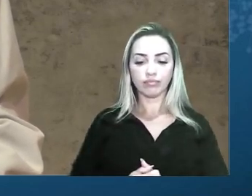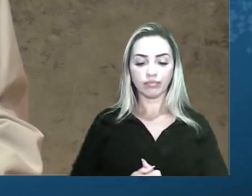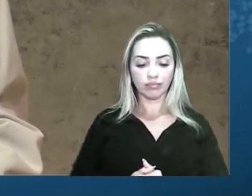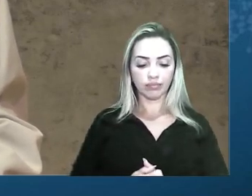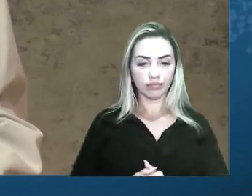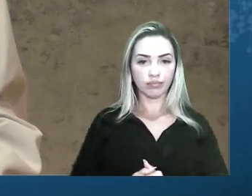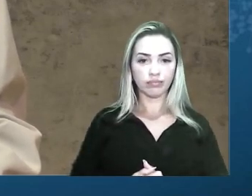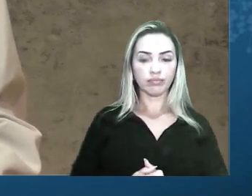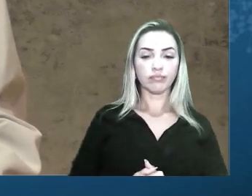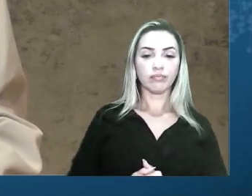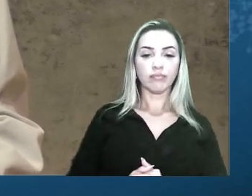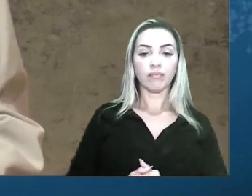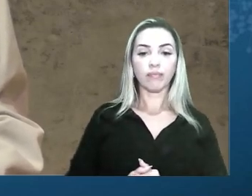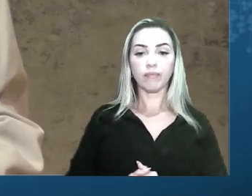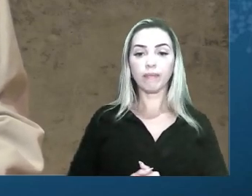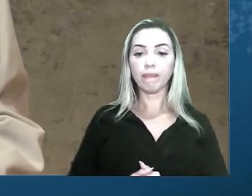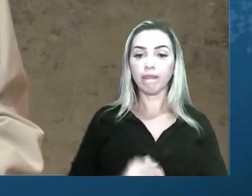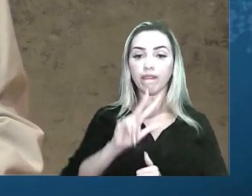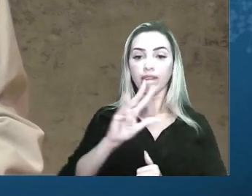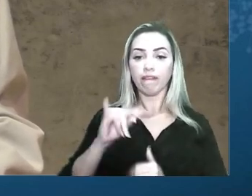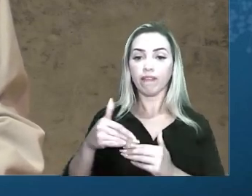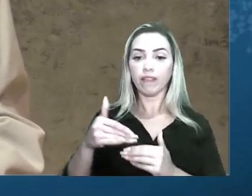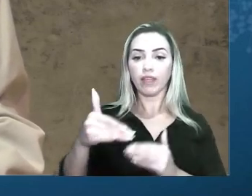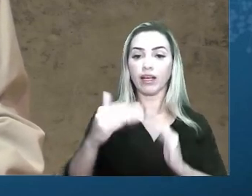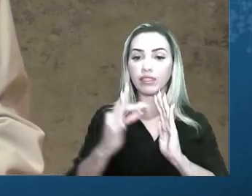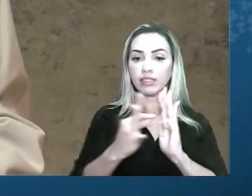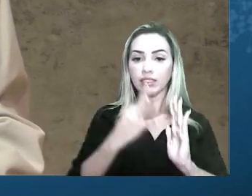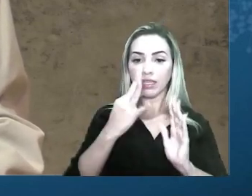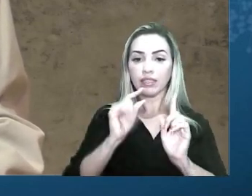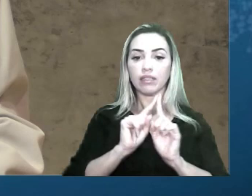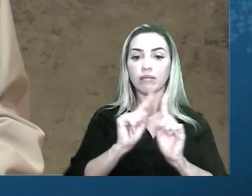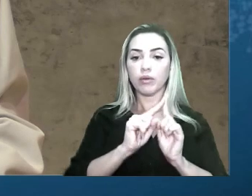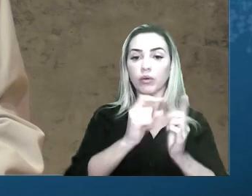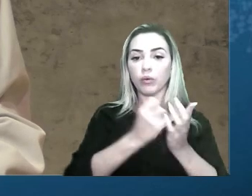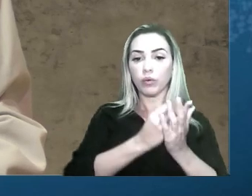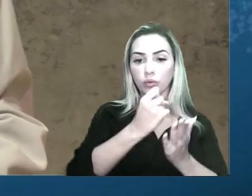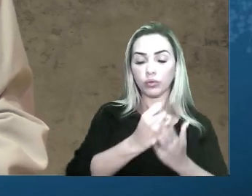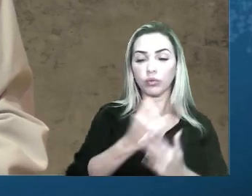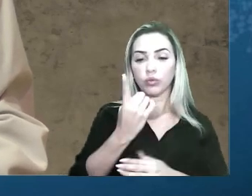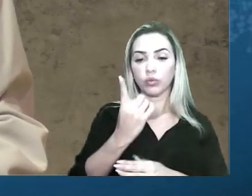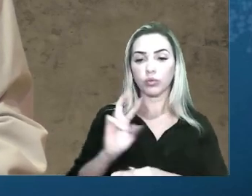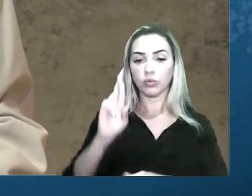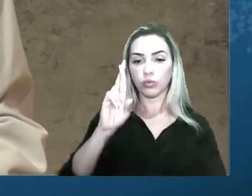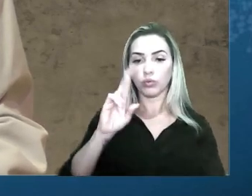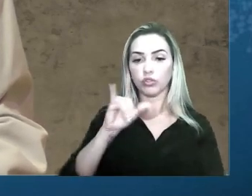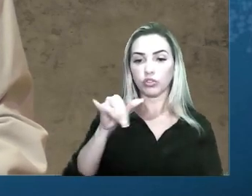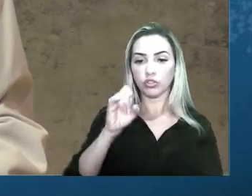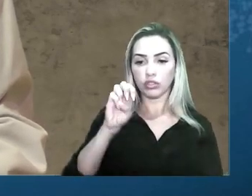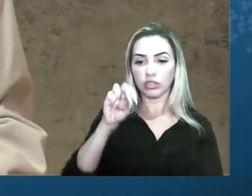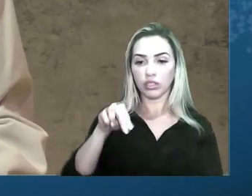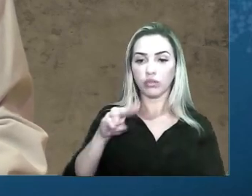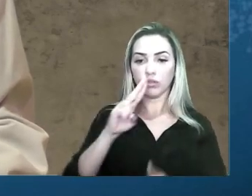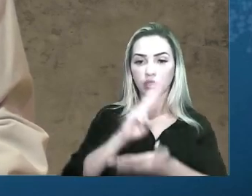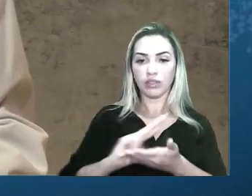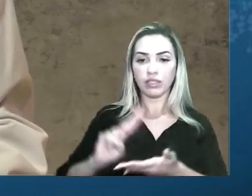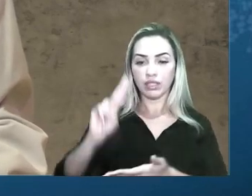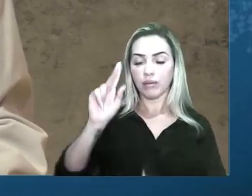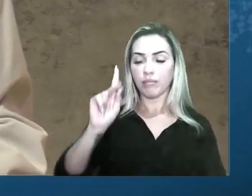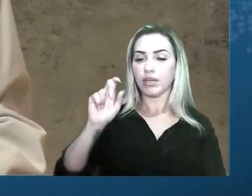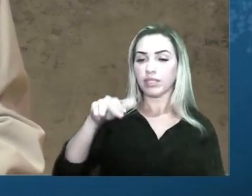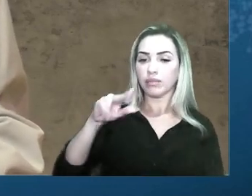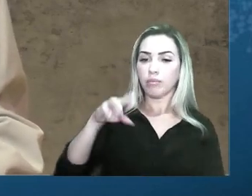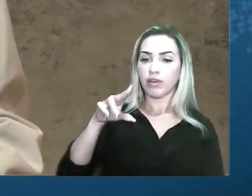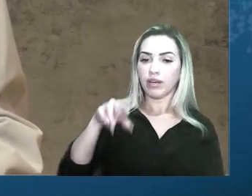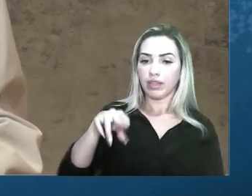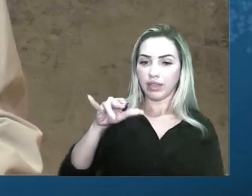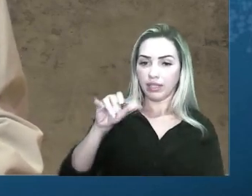E está prestes a assinar um contrato também com o Dr. Gene Wilson, da Universidade da Pensilvânia.